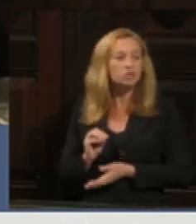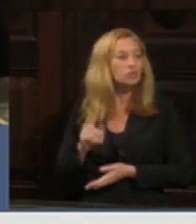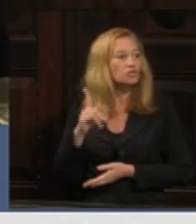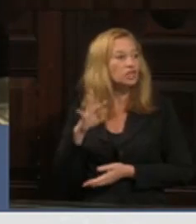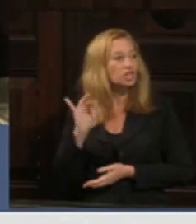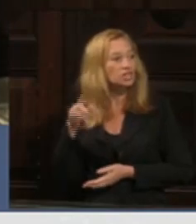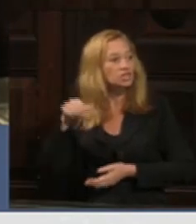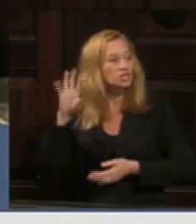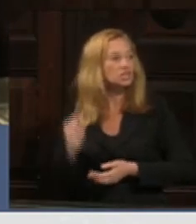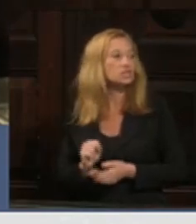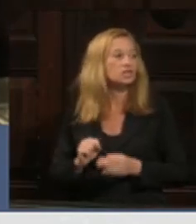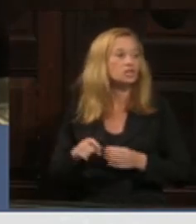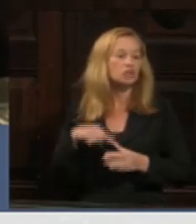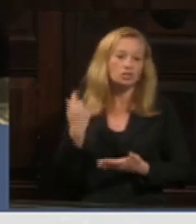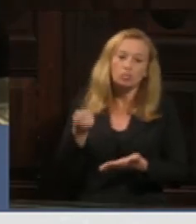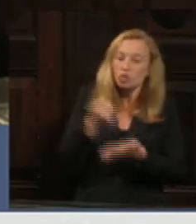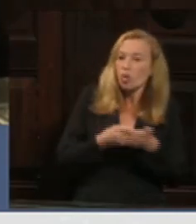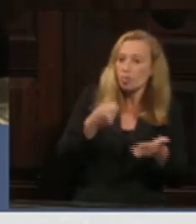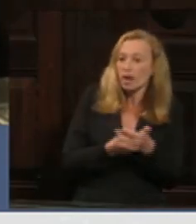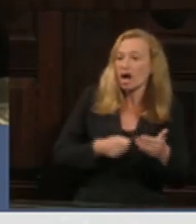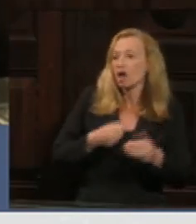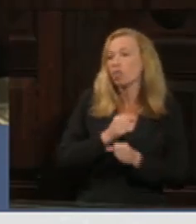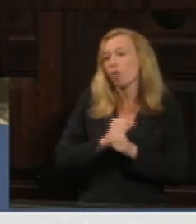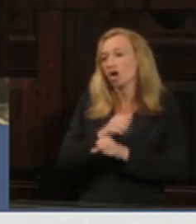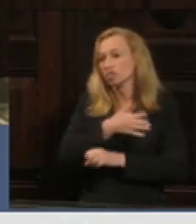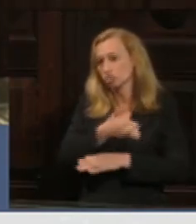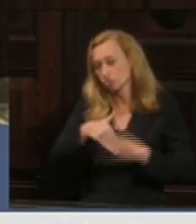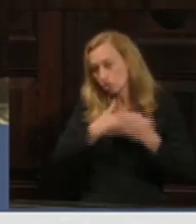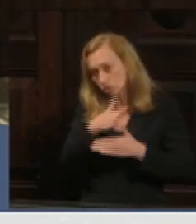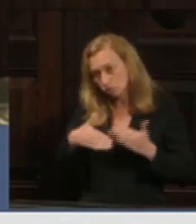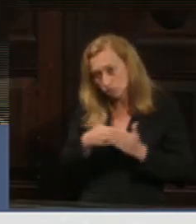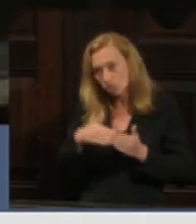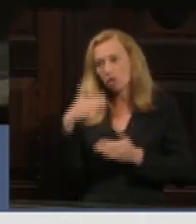vamos cobrar ao longo do próximo período. Muito obrigado.